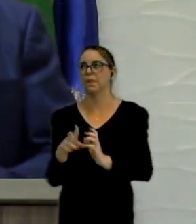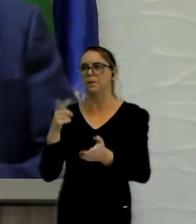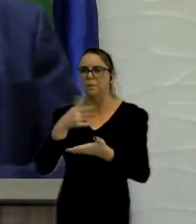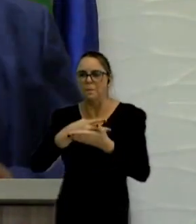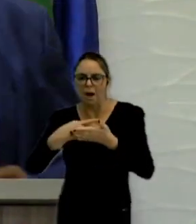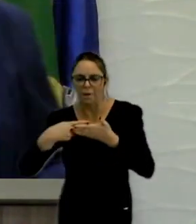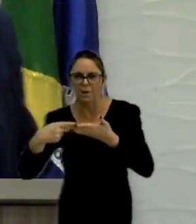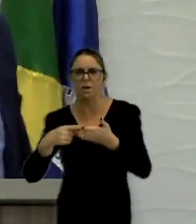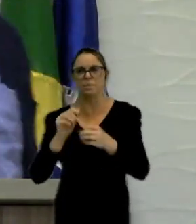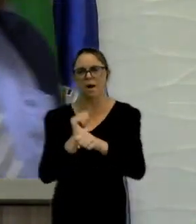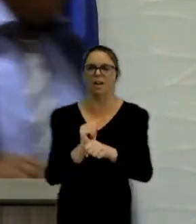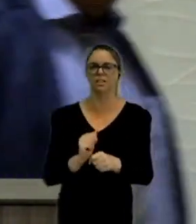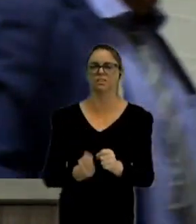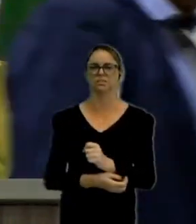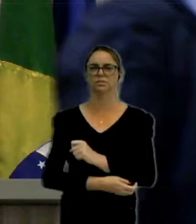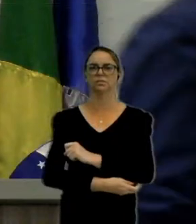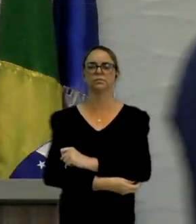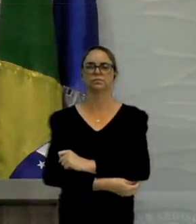babão.